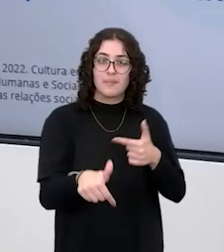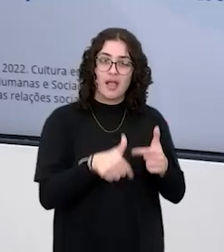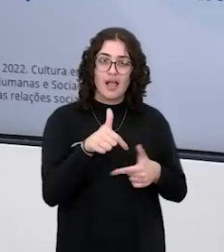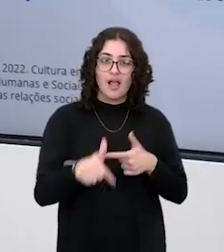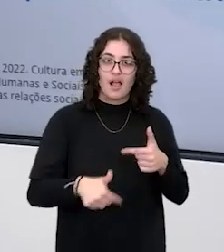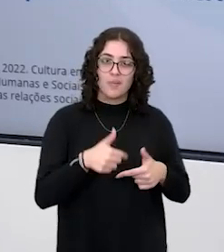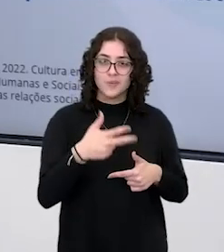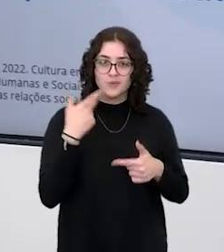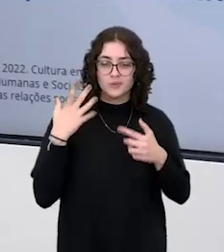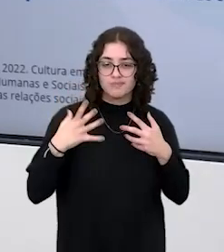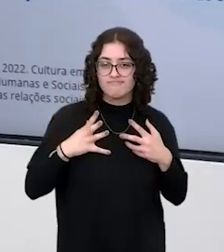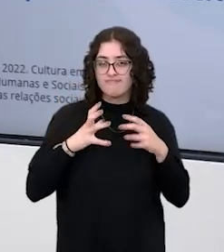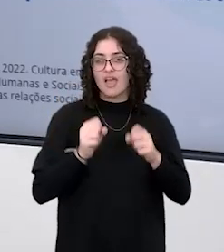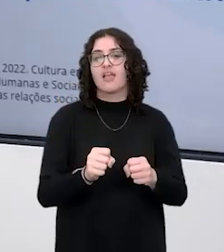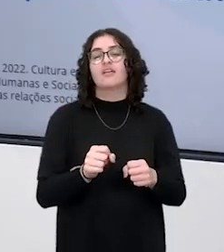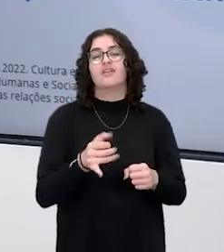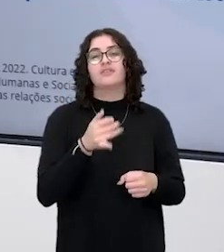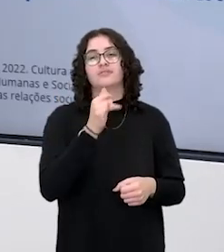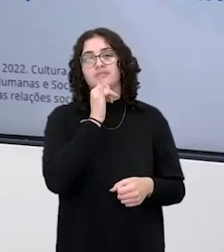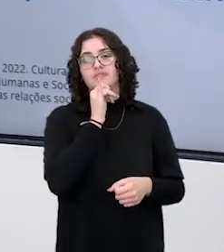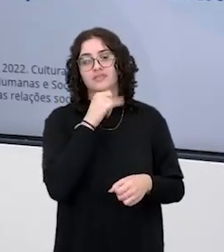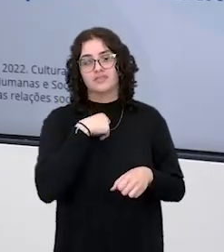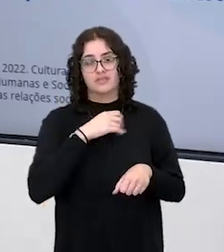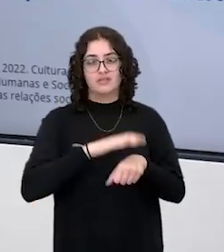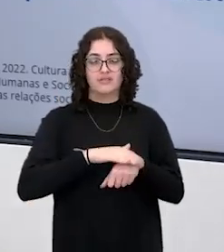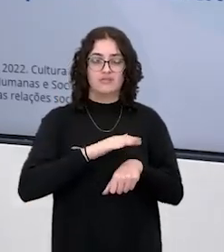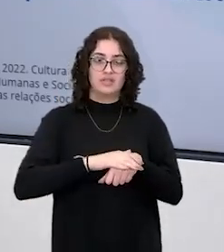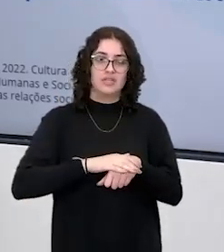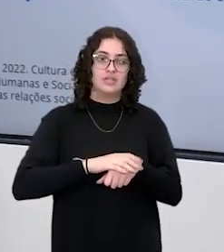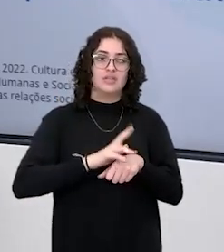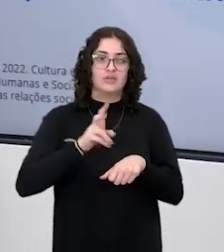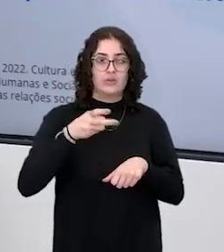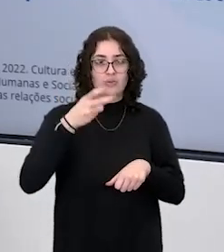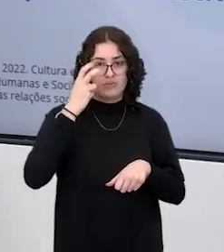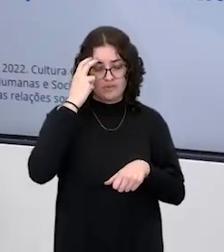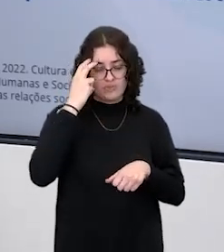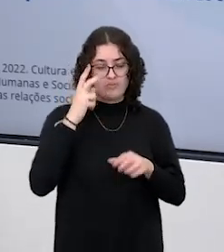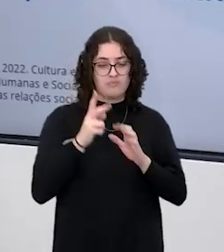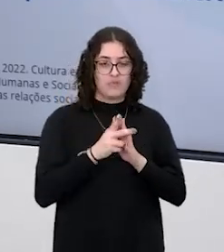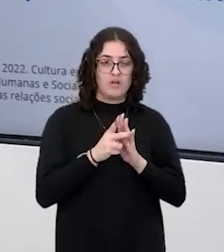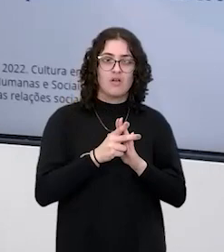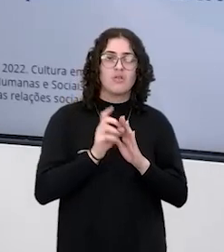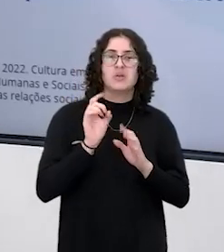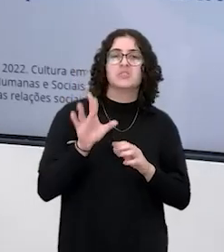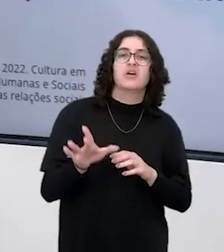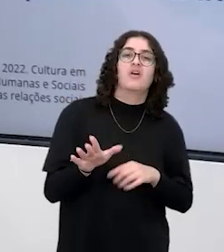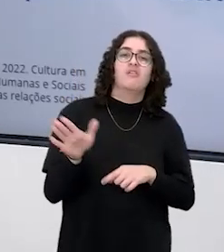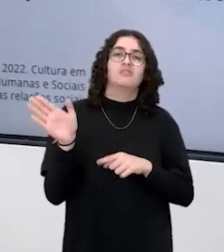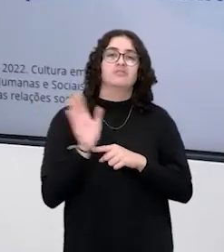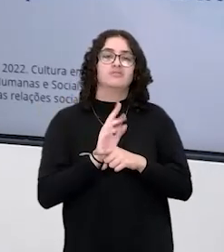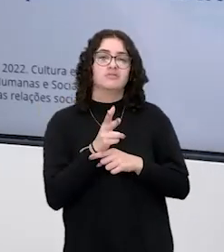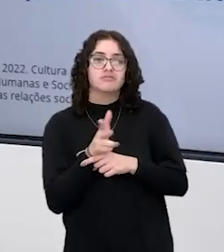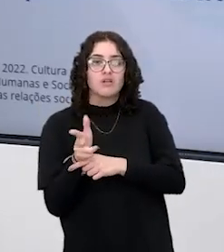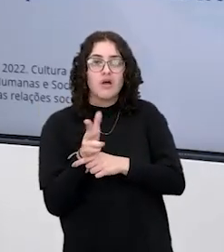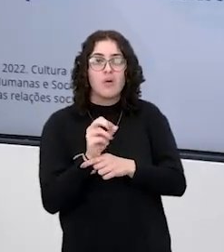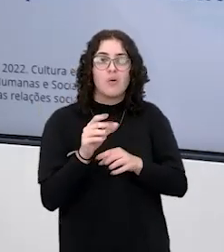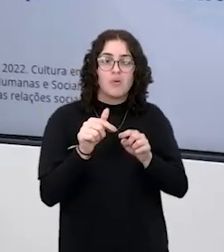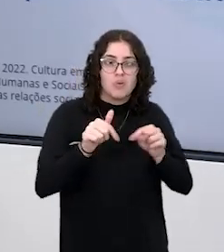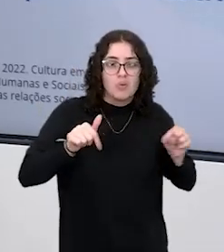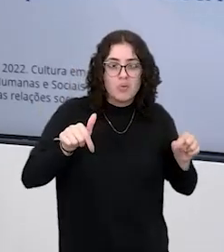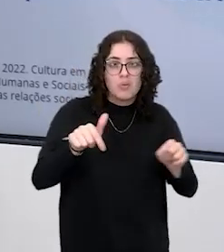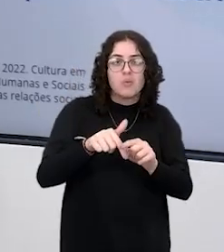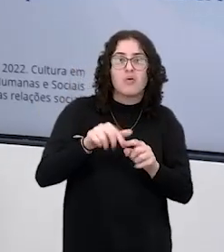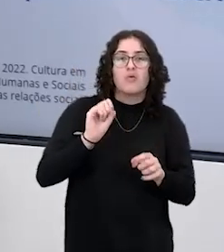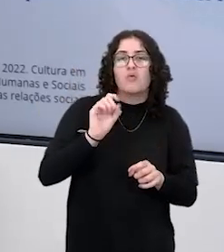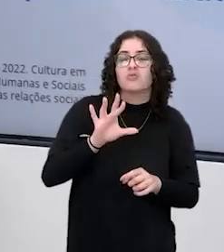disso. Quando a gente faz uma obra cultural, não se limita só à cenografia, ao palco, à parte